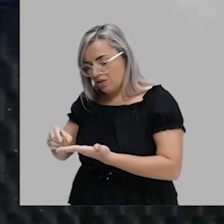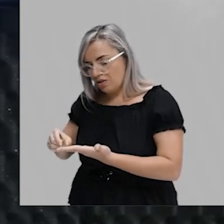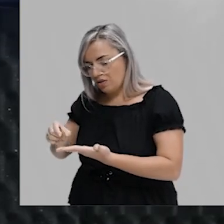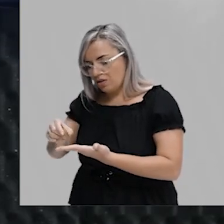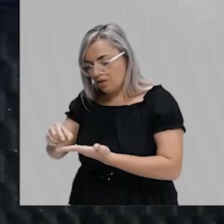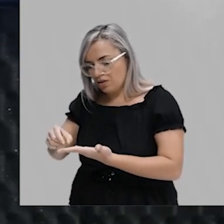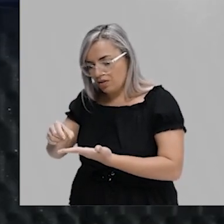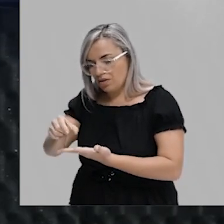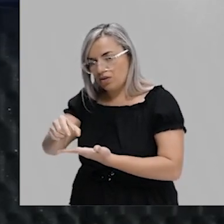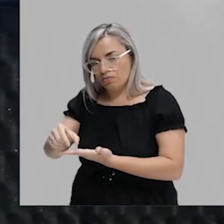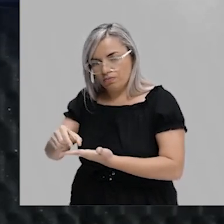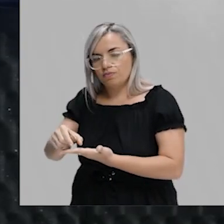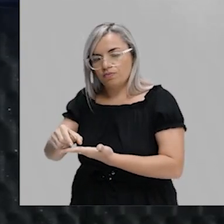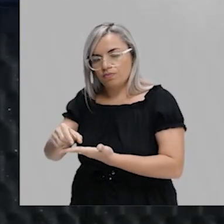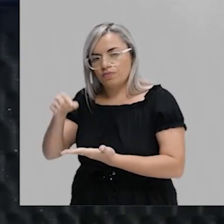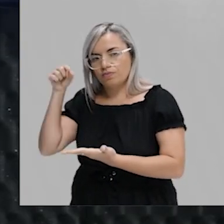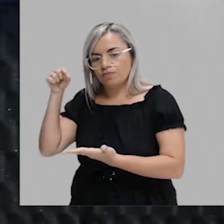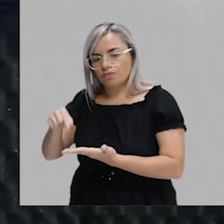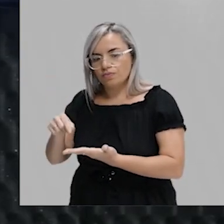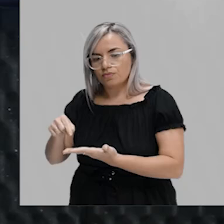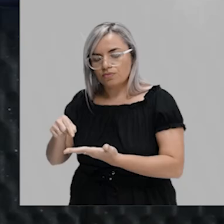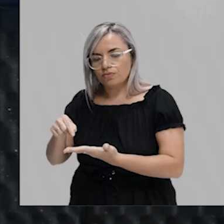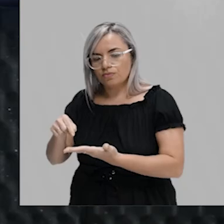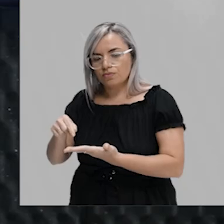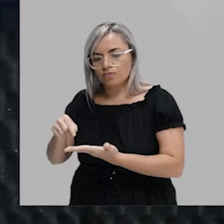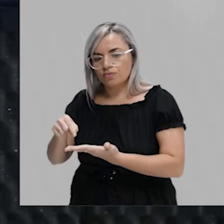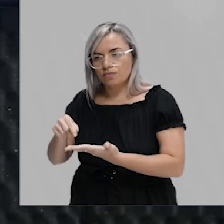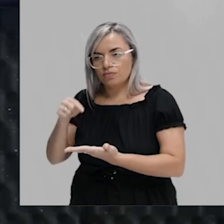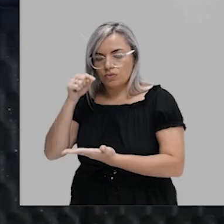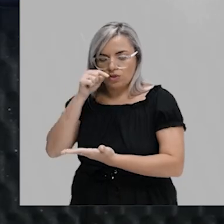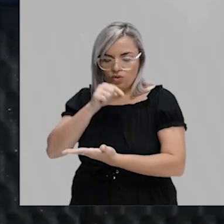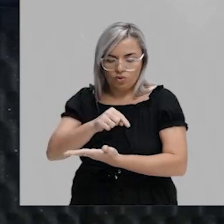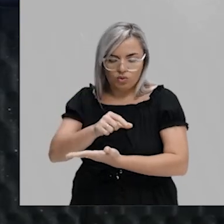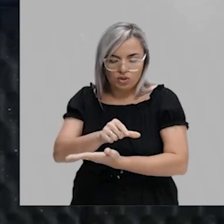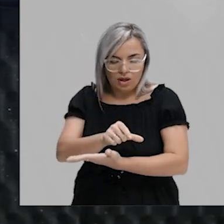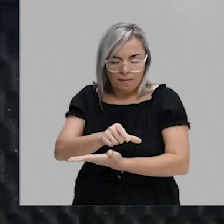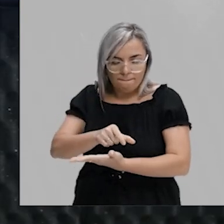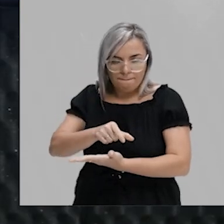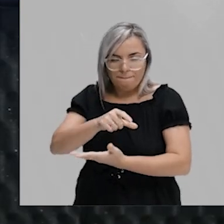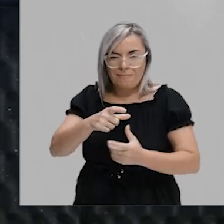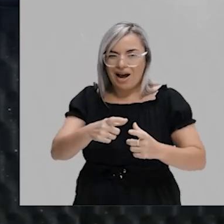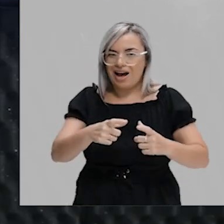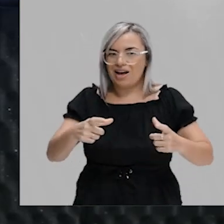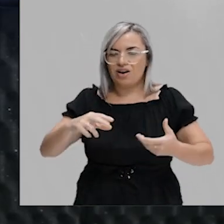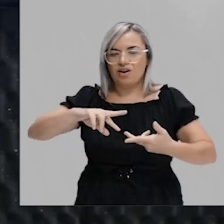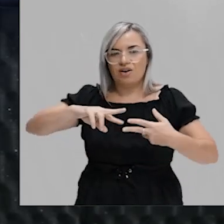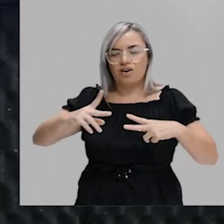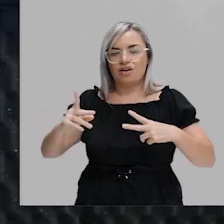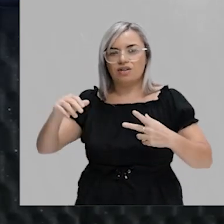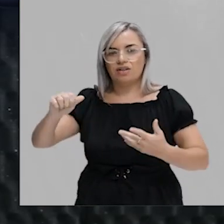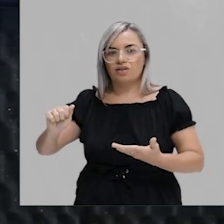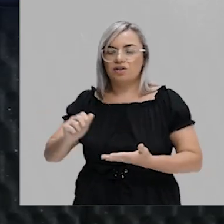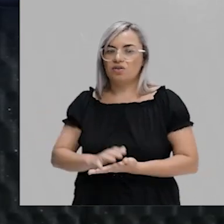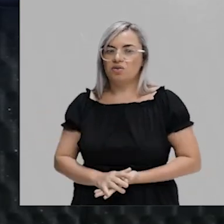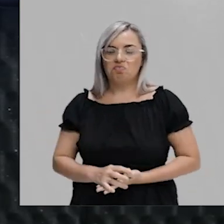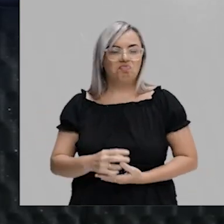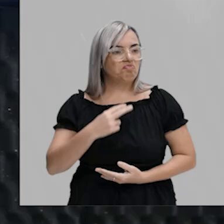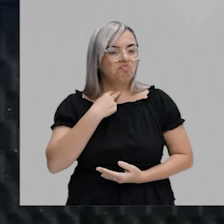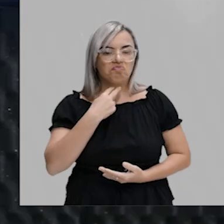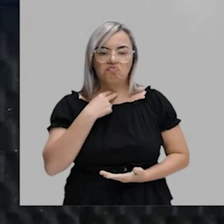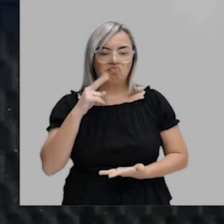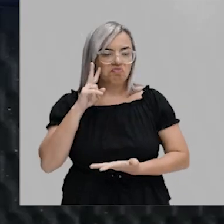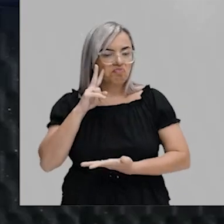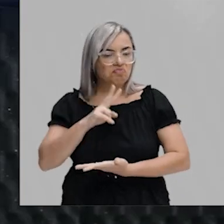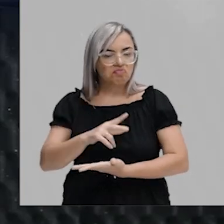foi todo picotado. Então, os fragmentos maiores ficaram para trás, pessoal, ok? Só que eu não posso visualizar, eu não consigo ver